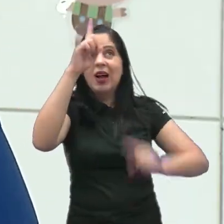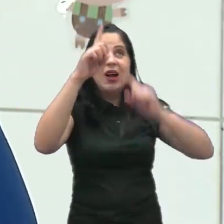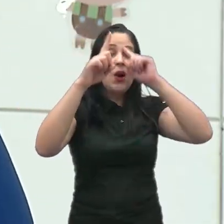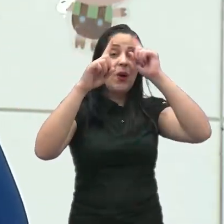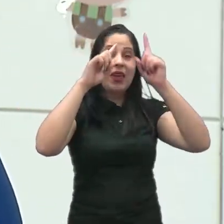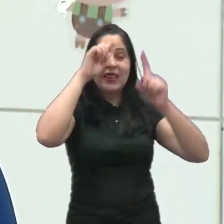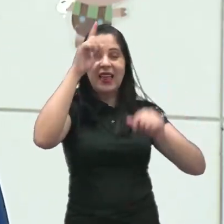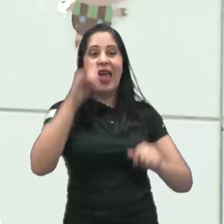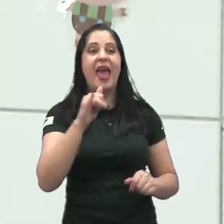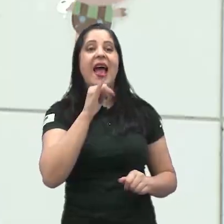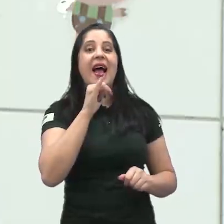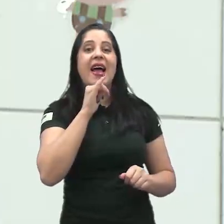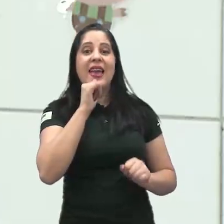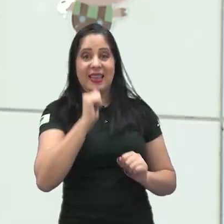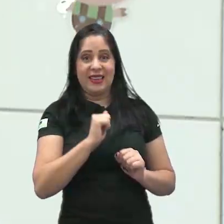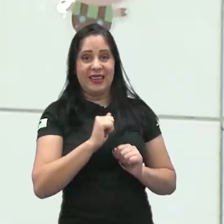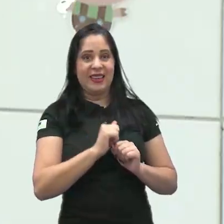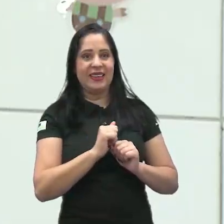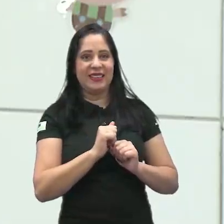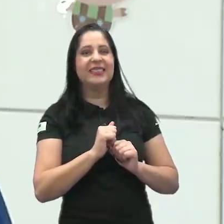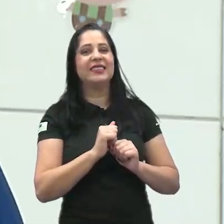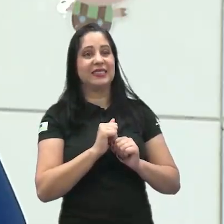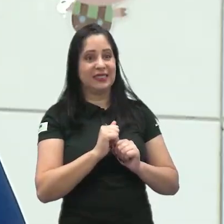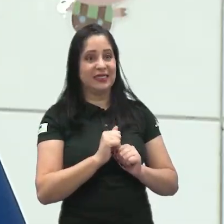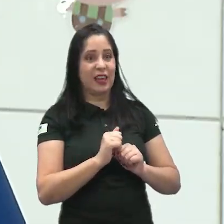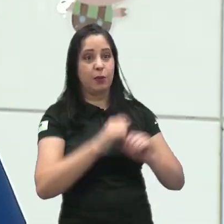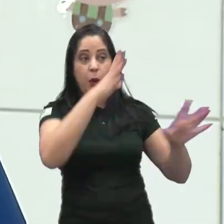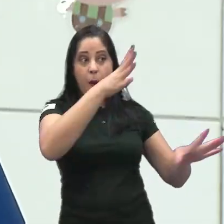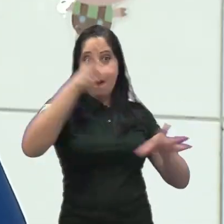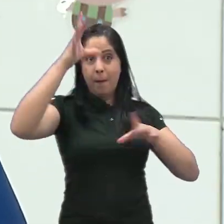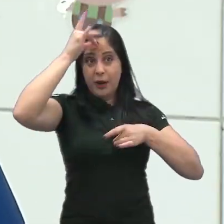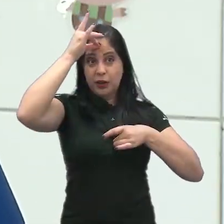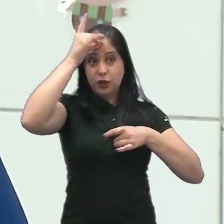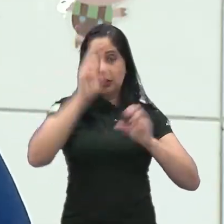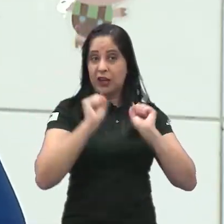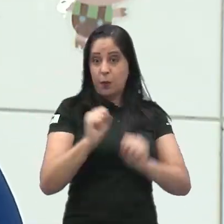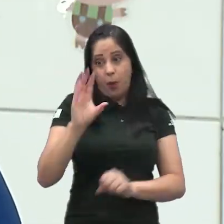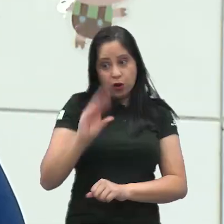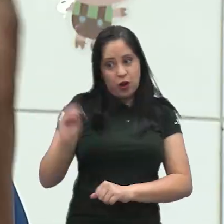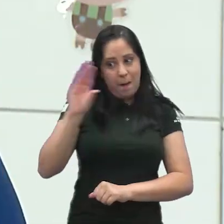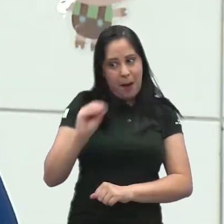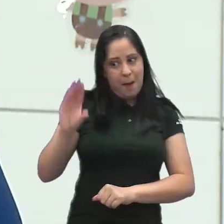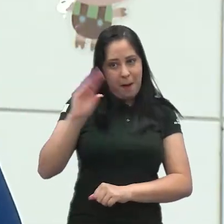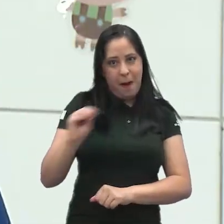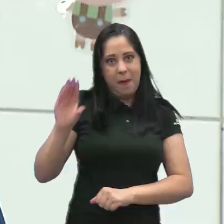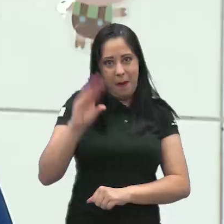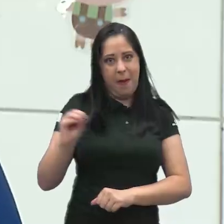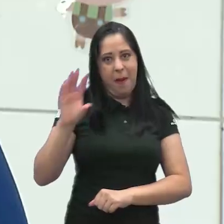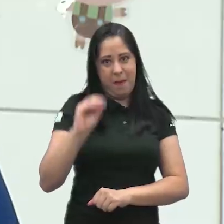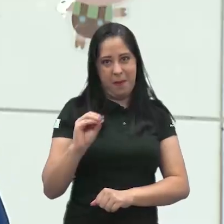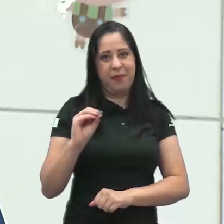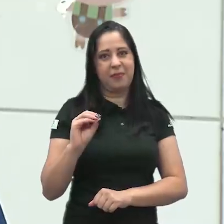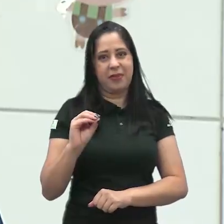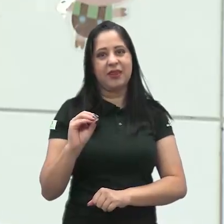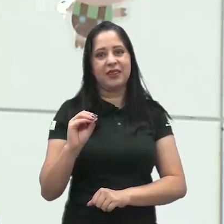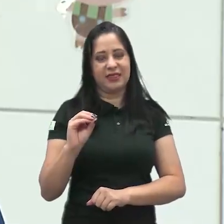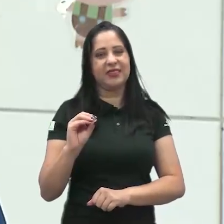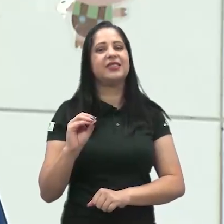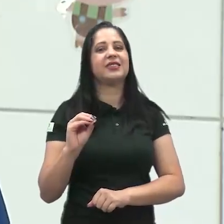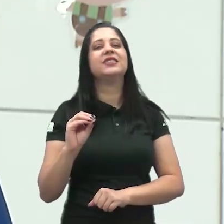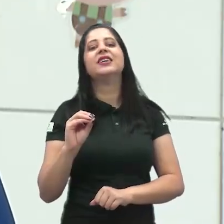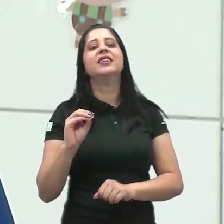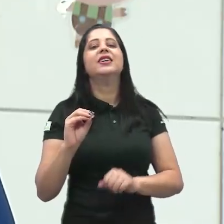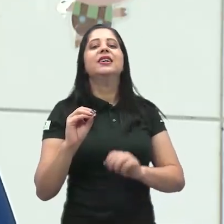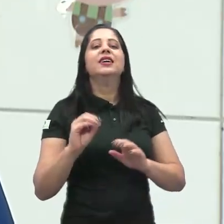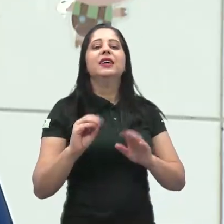que o dragão ele pode falar, mas ele fala no livro, né, do que o autor trabalha, né,